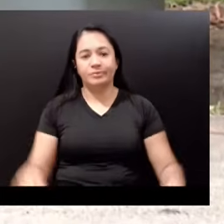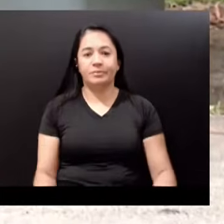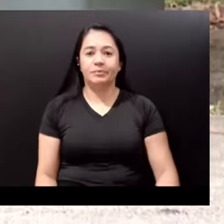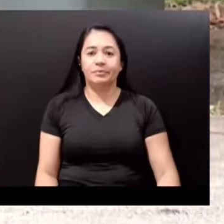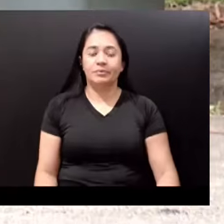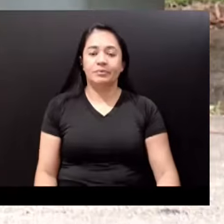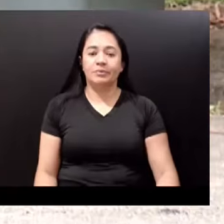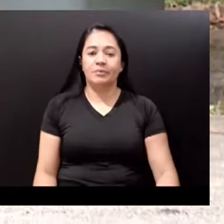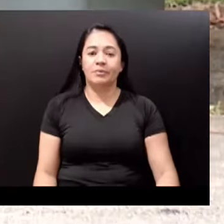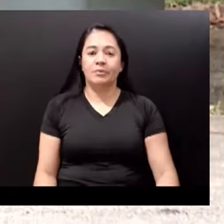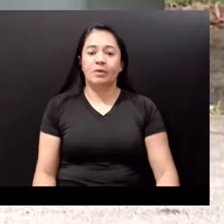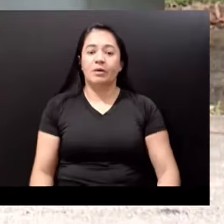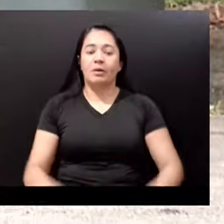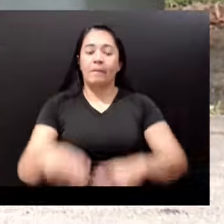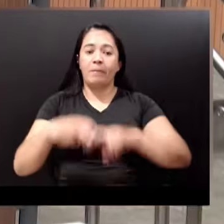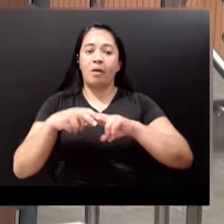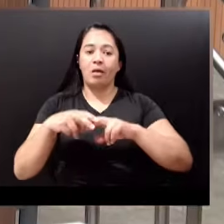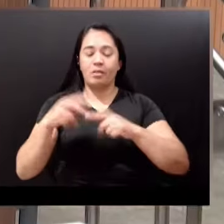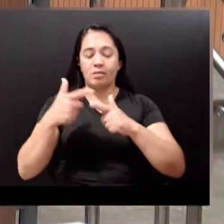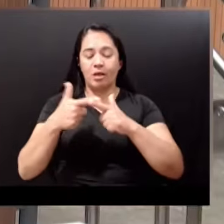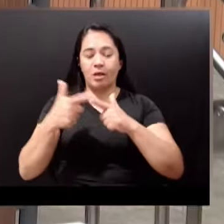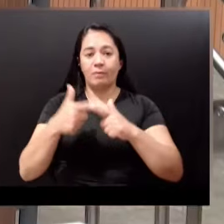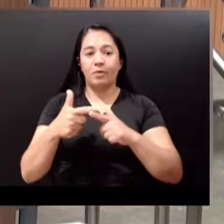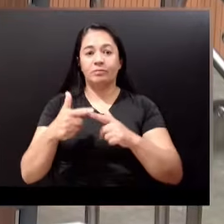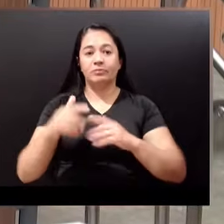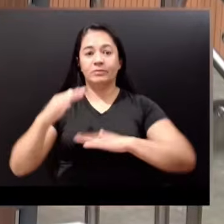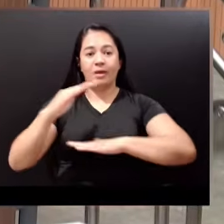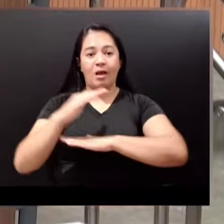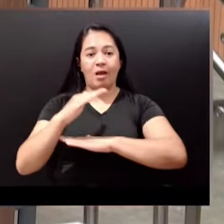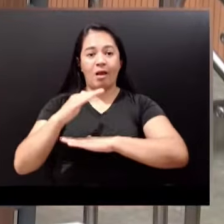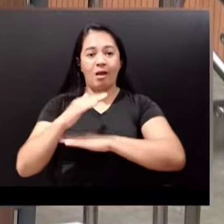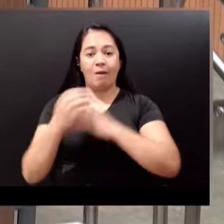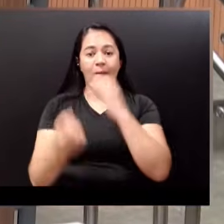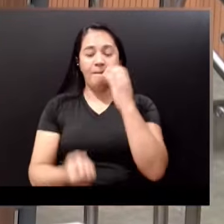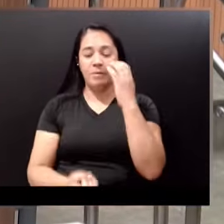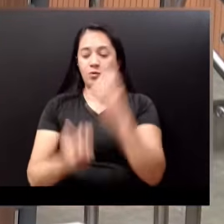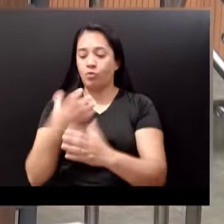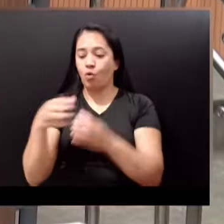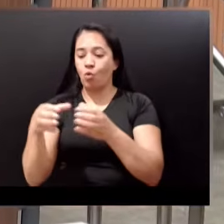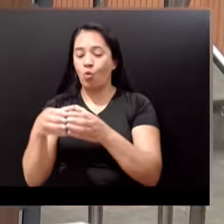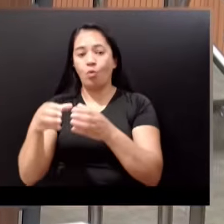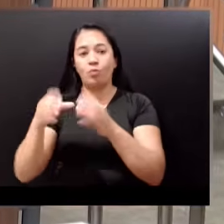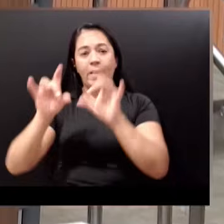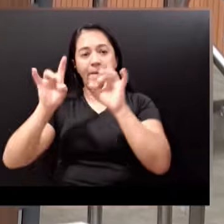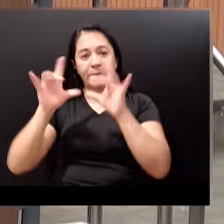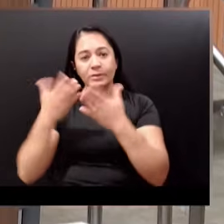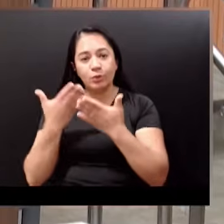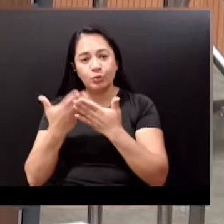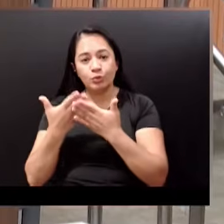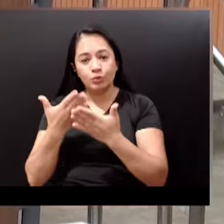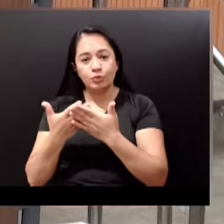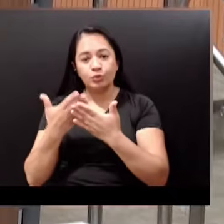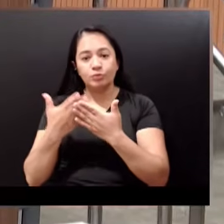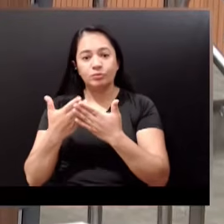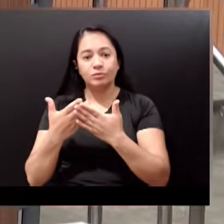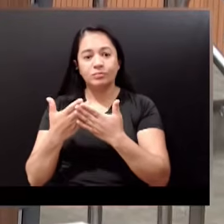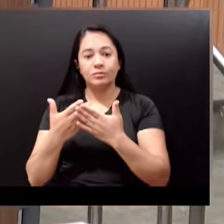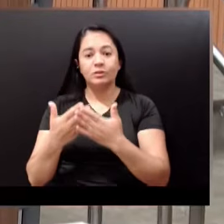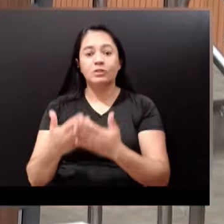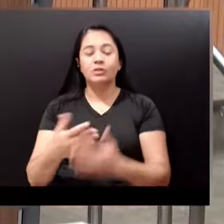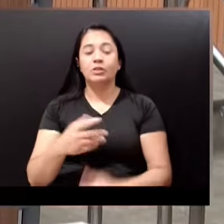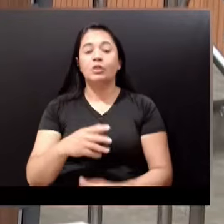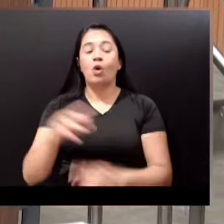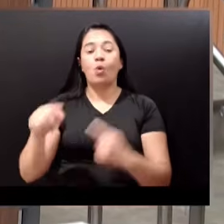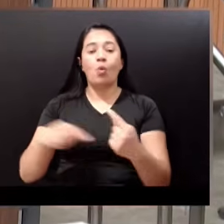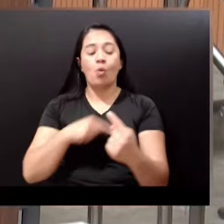problema, a Câmara aprovou a criação de uma comissão especial de estudos. O grupo terá como missão analisar